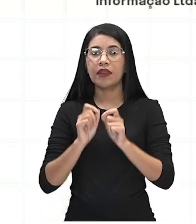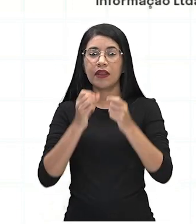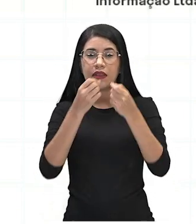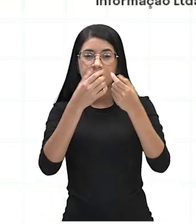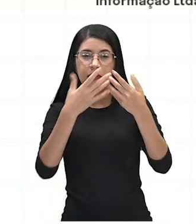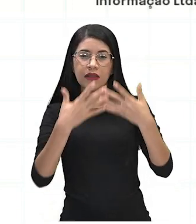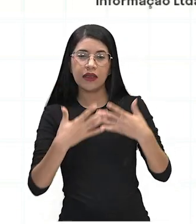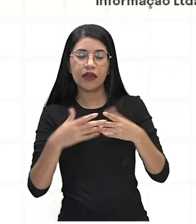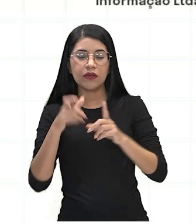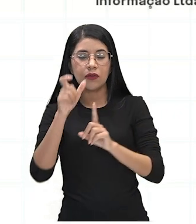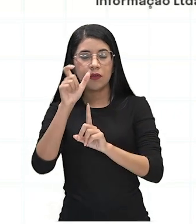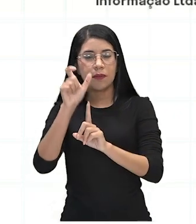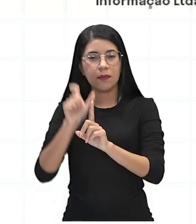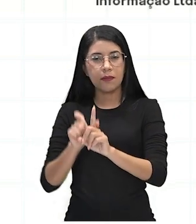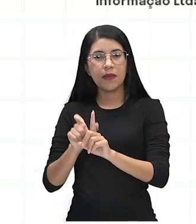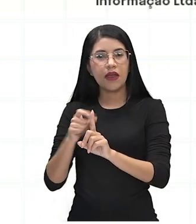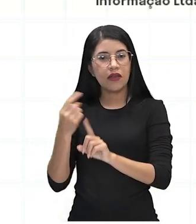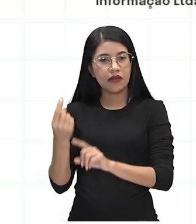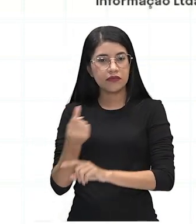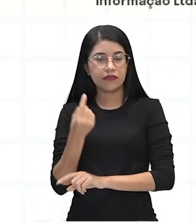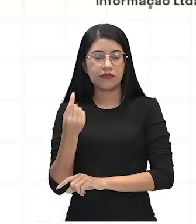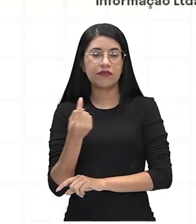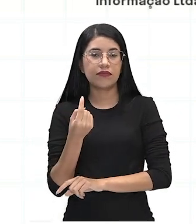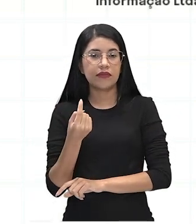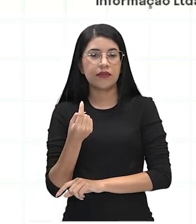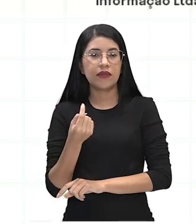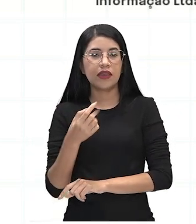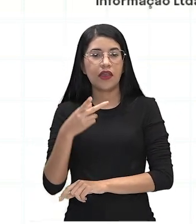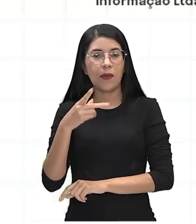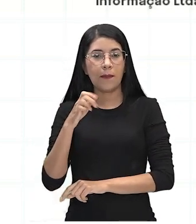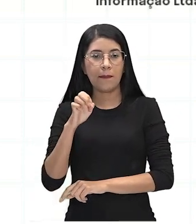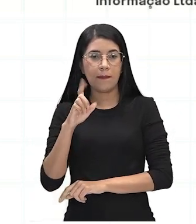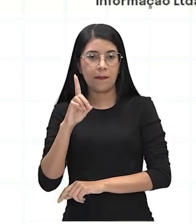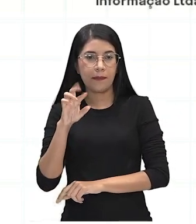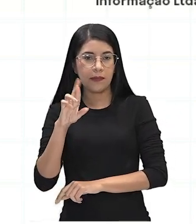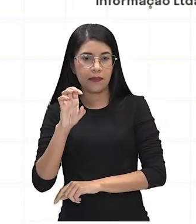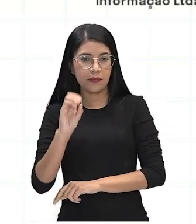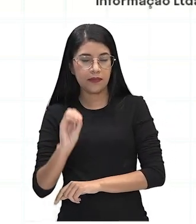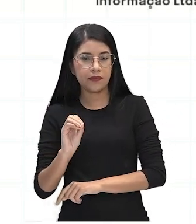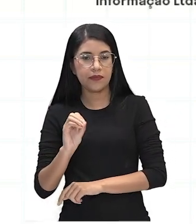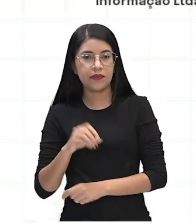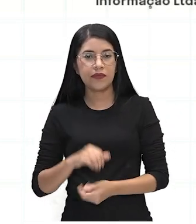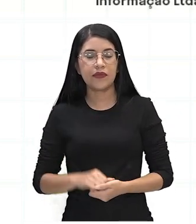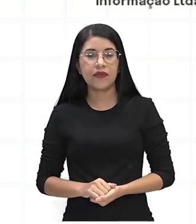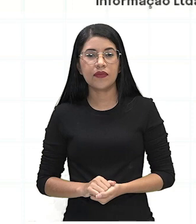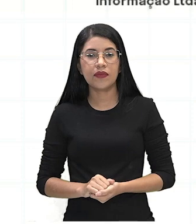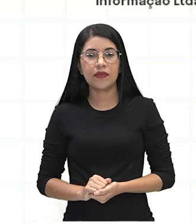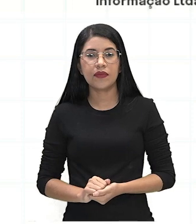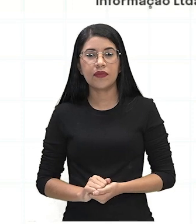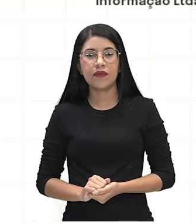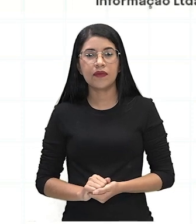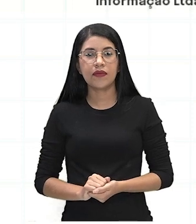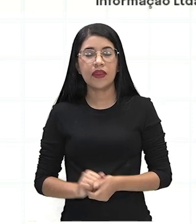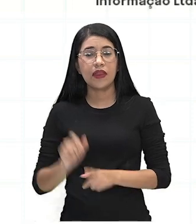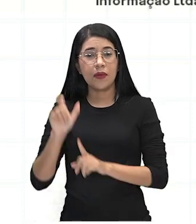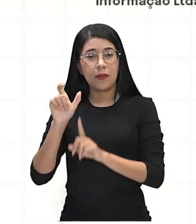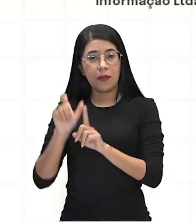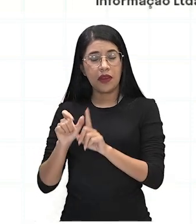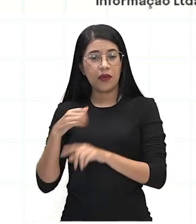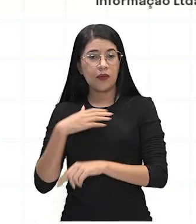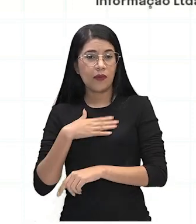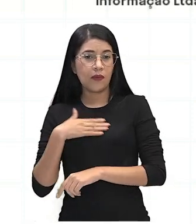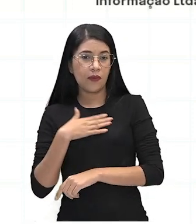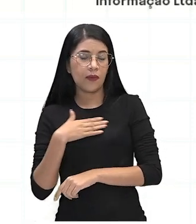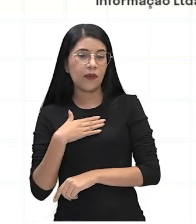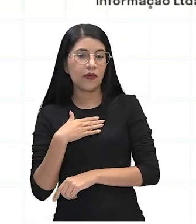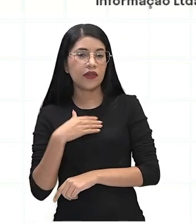com um personagem, né? Que no caso é o Pedro. Likes tucunaré. Aqui no meu parêntese